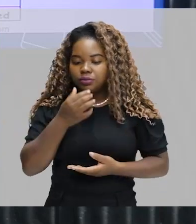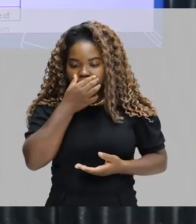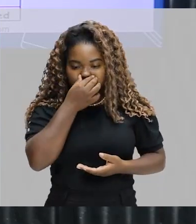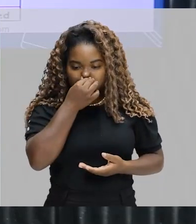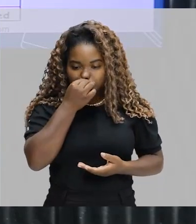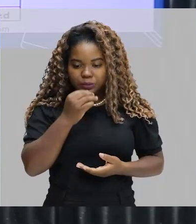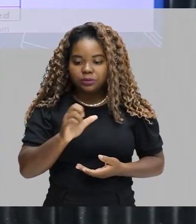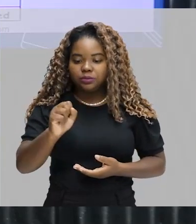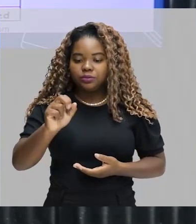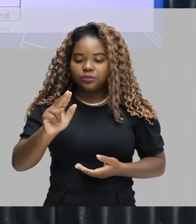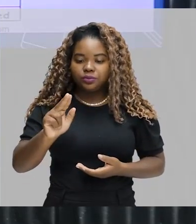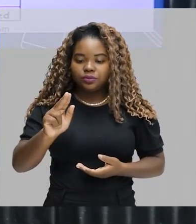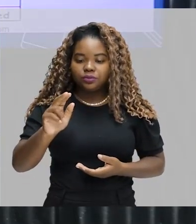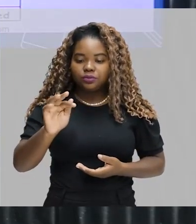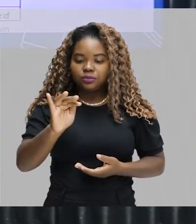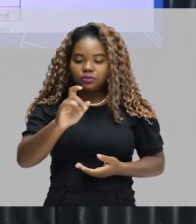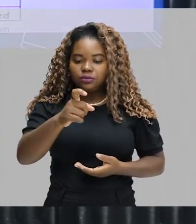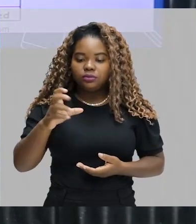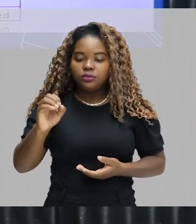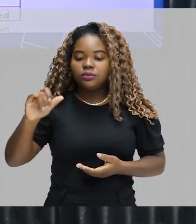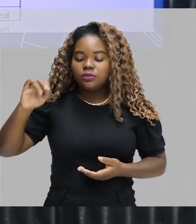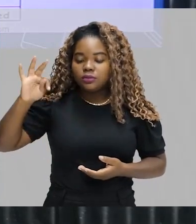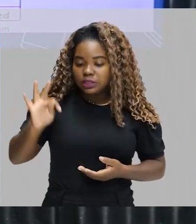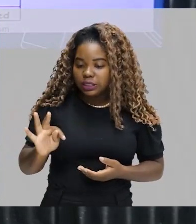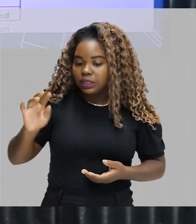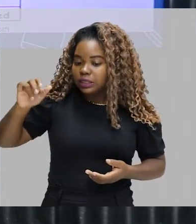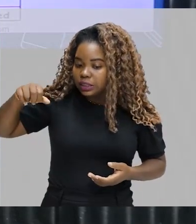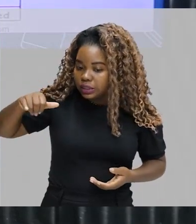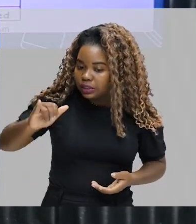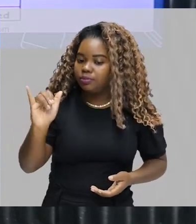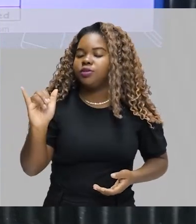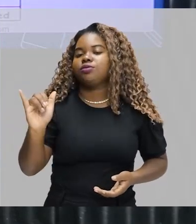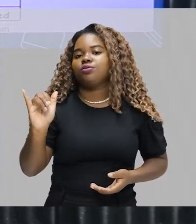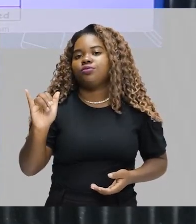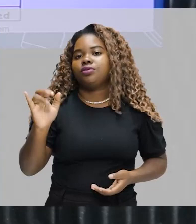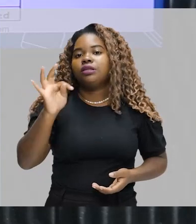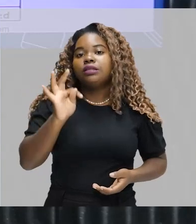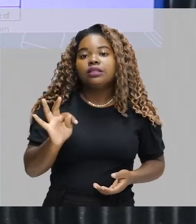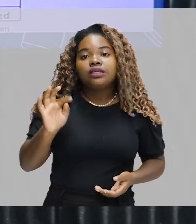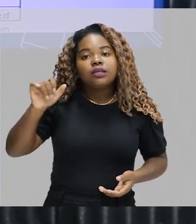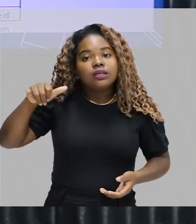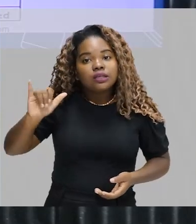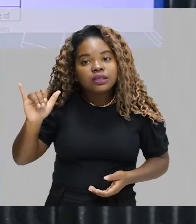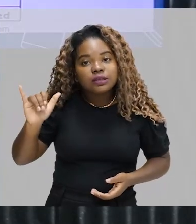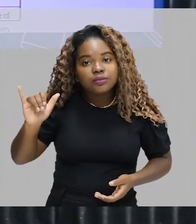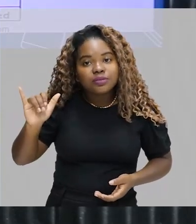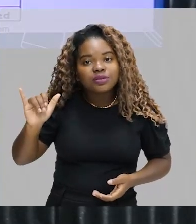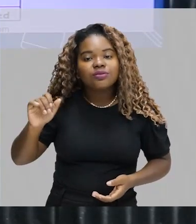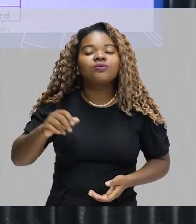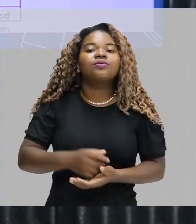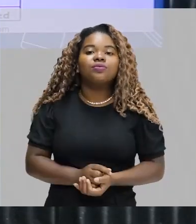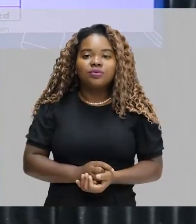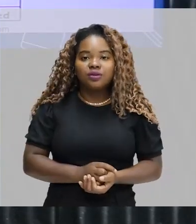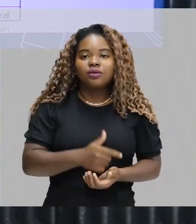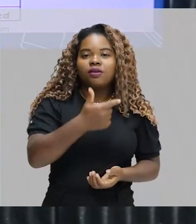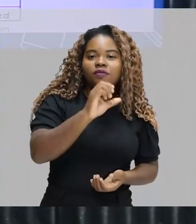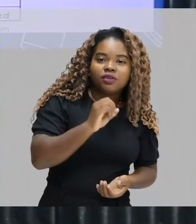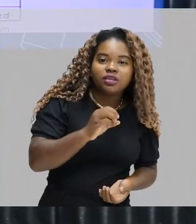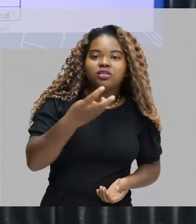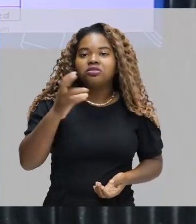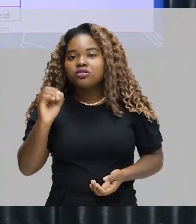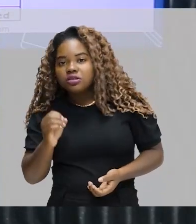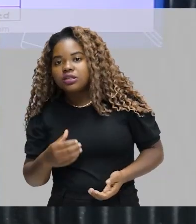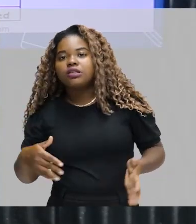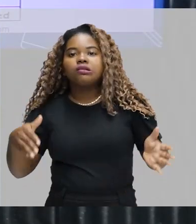observar o sufixo TY. Esse TY indica a dezena fechada, 20, 30 e assim